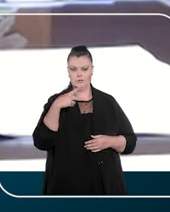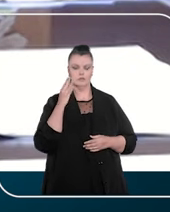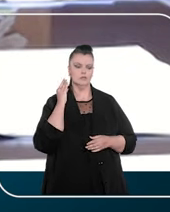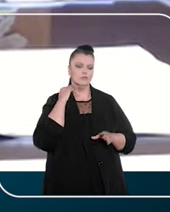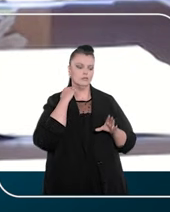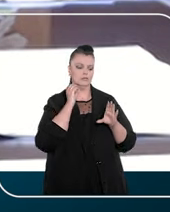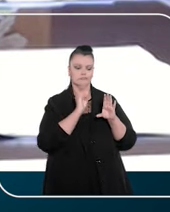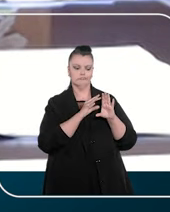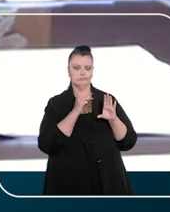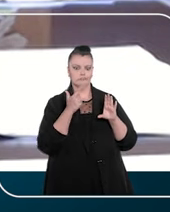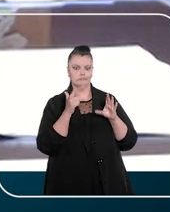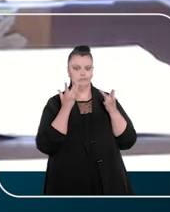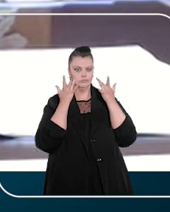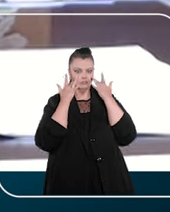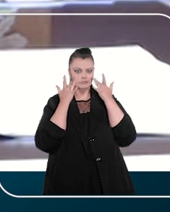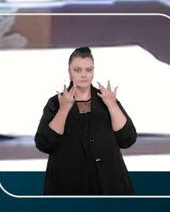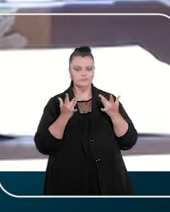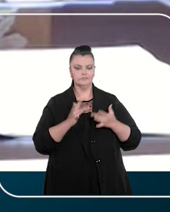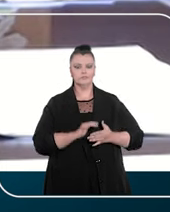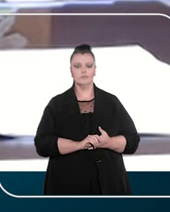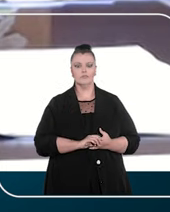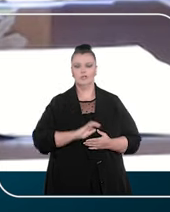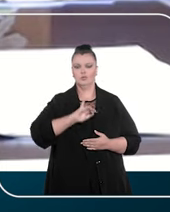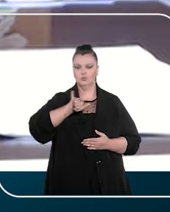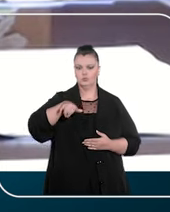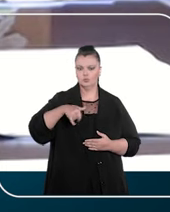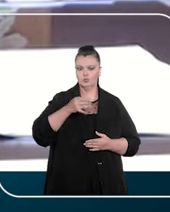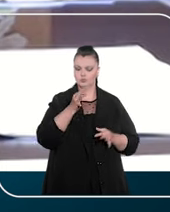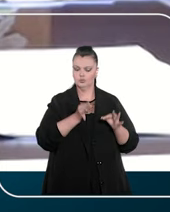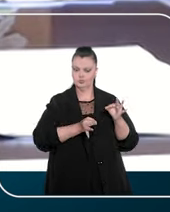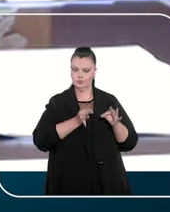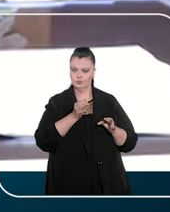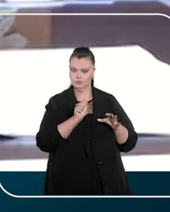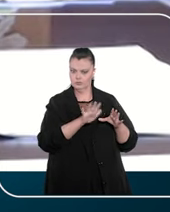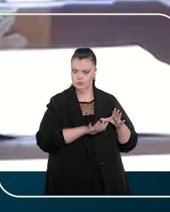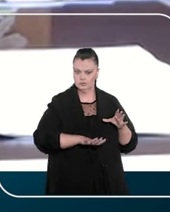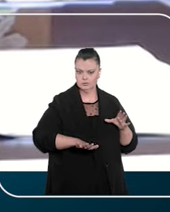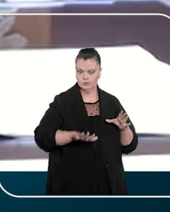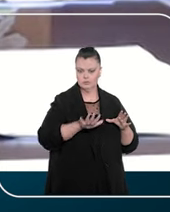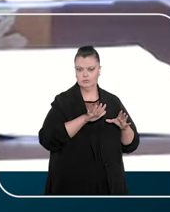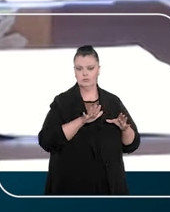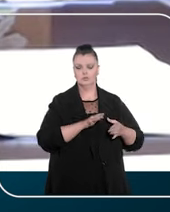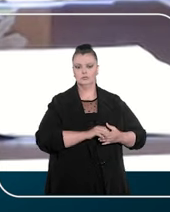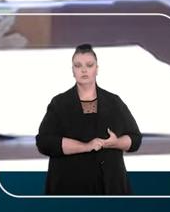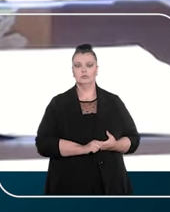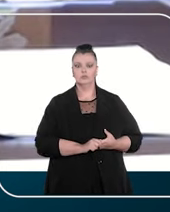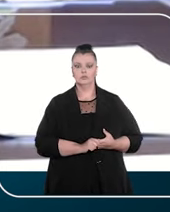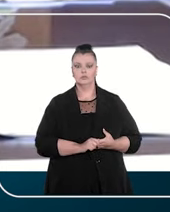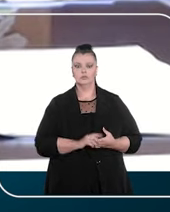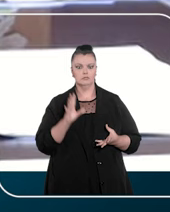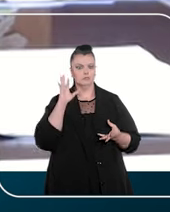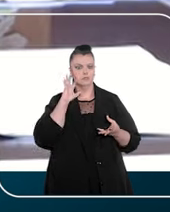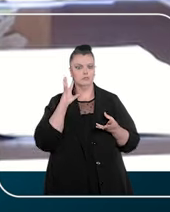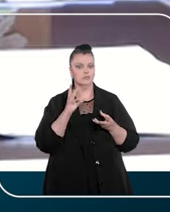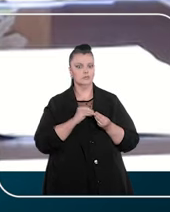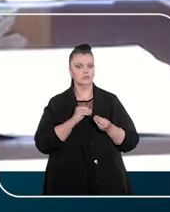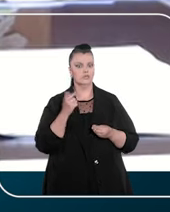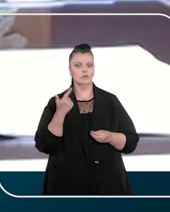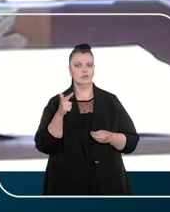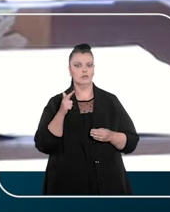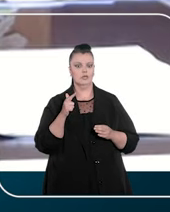se movimentou um judiciário todinho para se chegar à conclusão de que aquele autor não tinha crédito, porque não